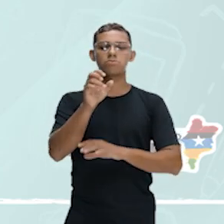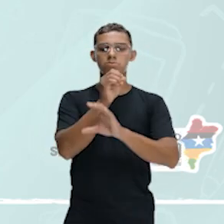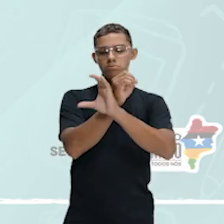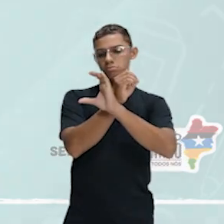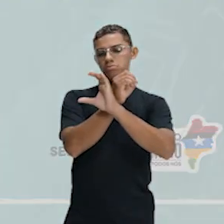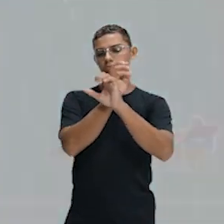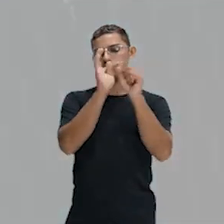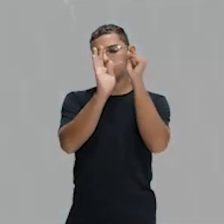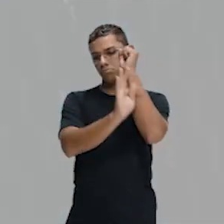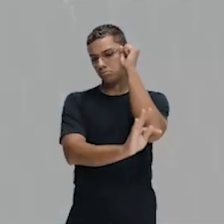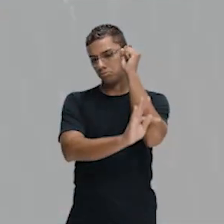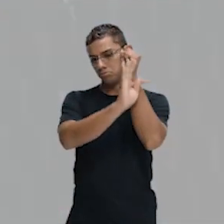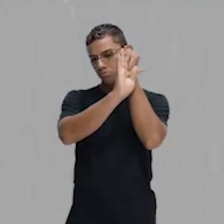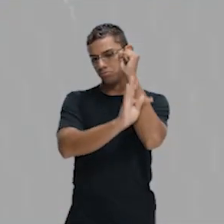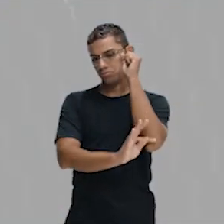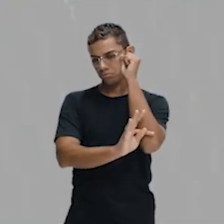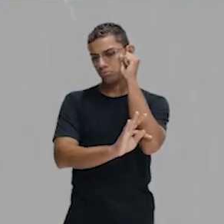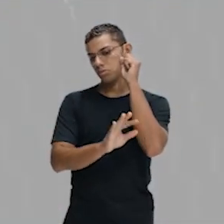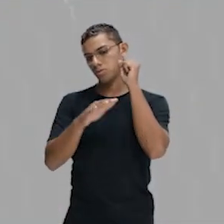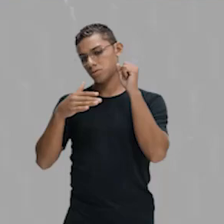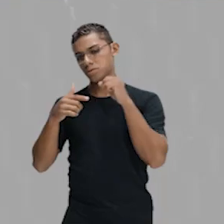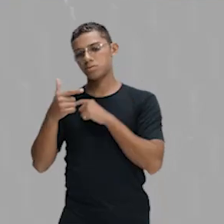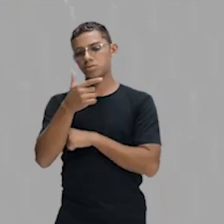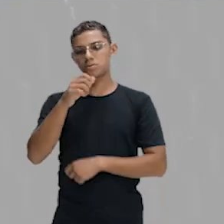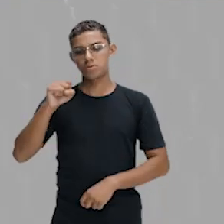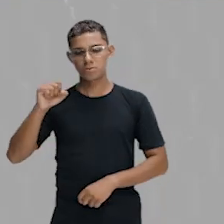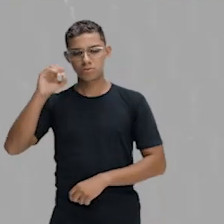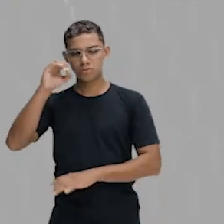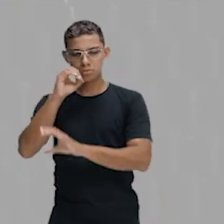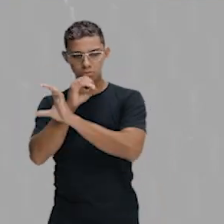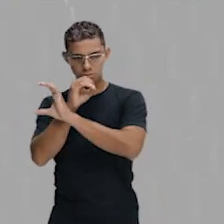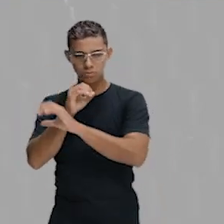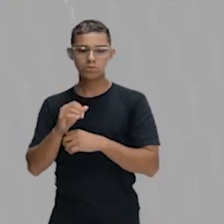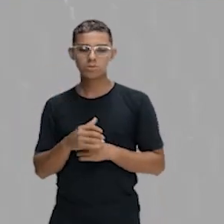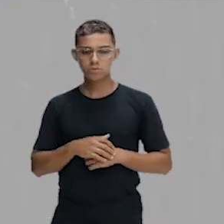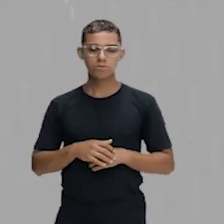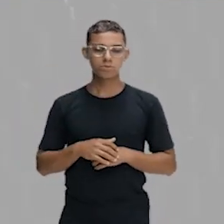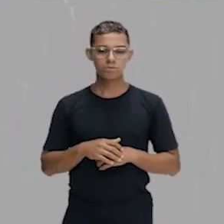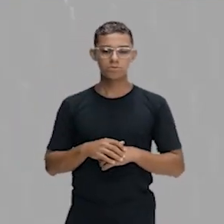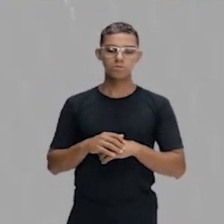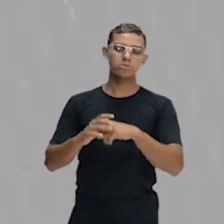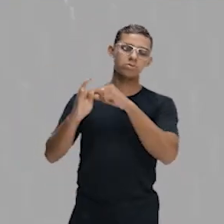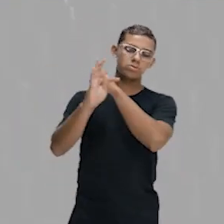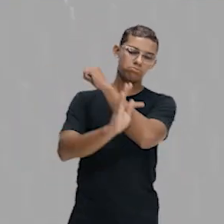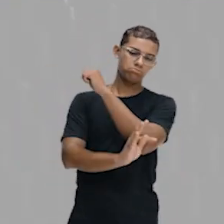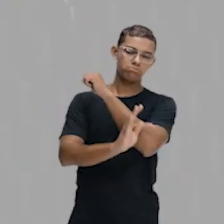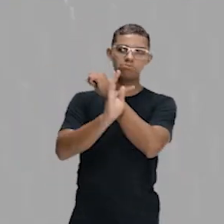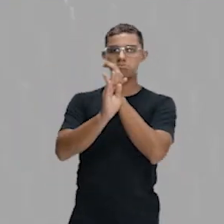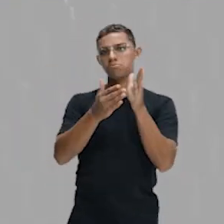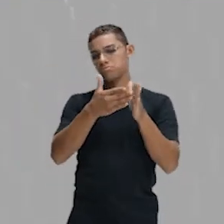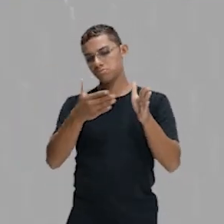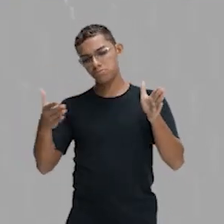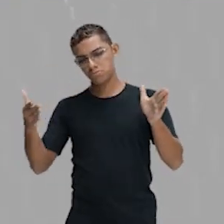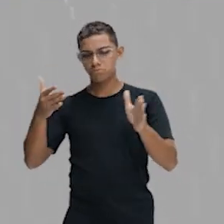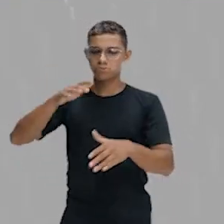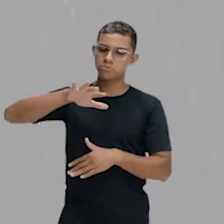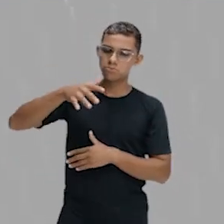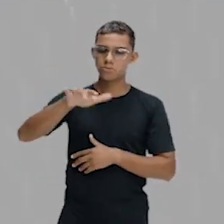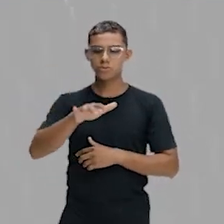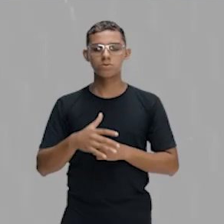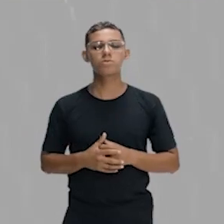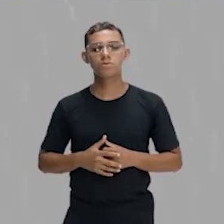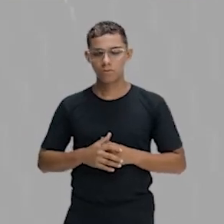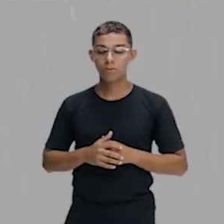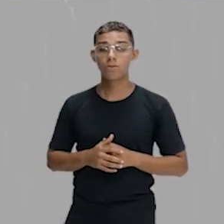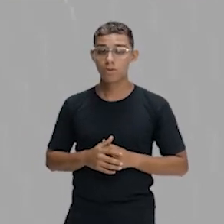essa bem aqui, ó, alto índice pluviométrico. E as temperaturas elas variam de 25 a 28 graus